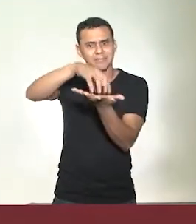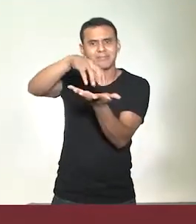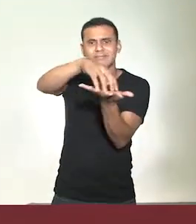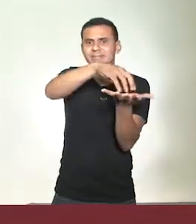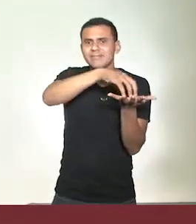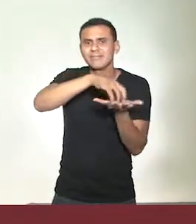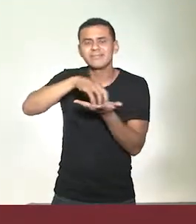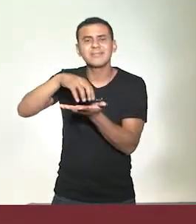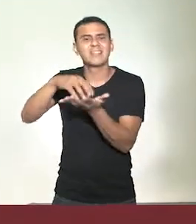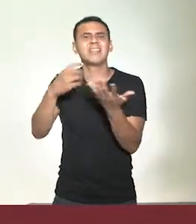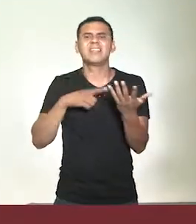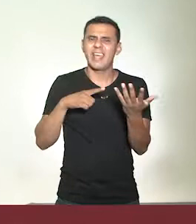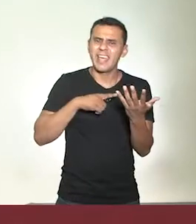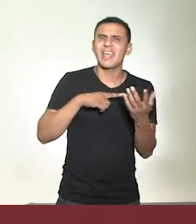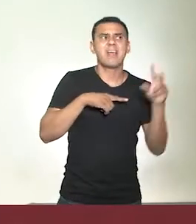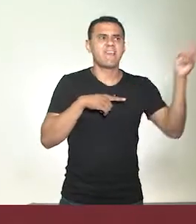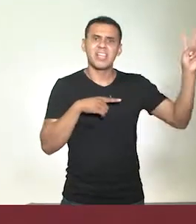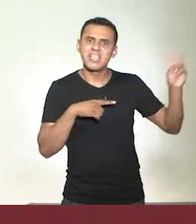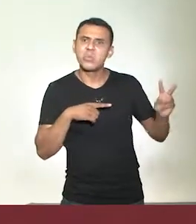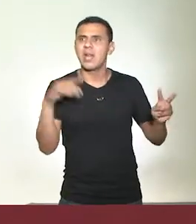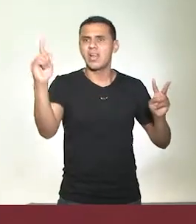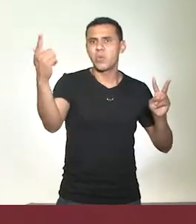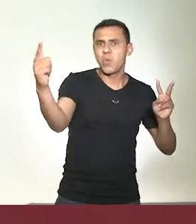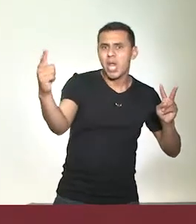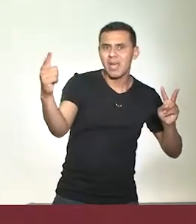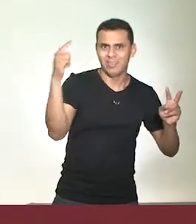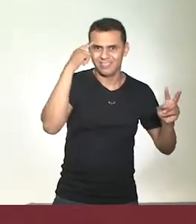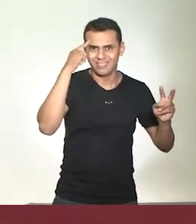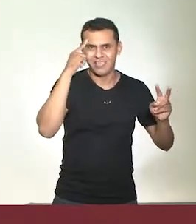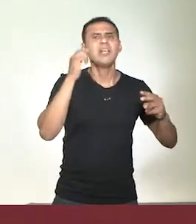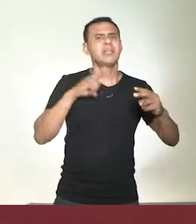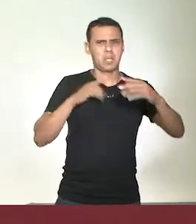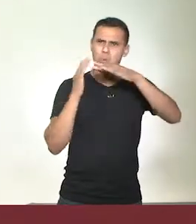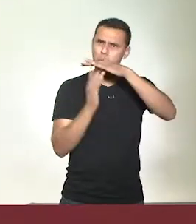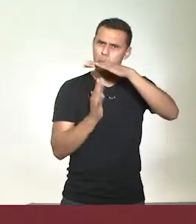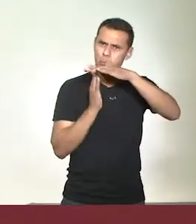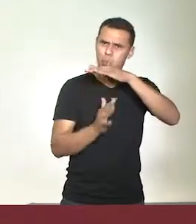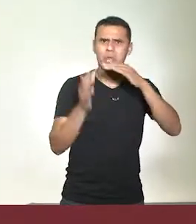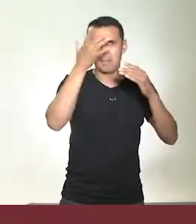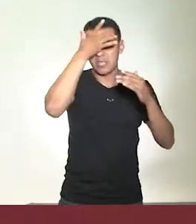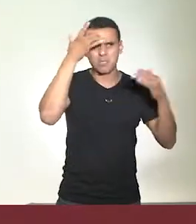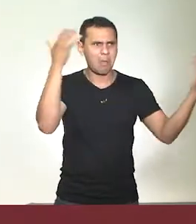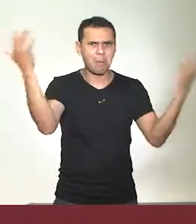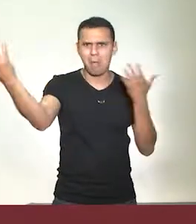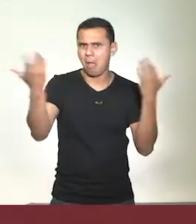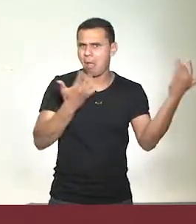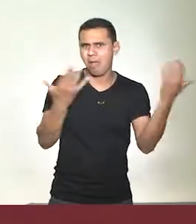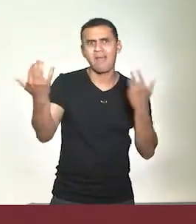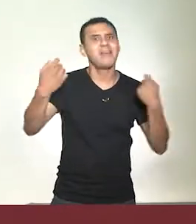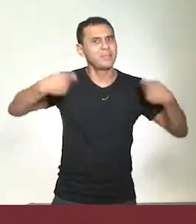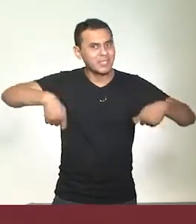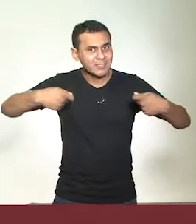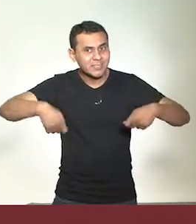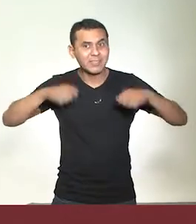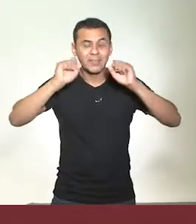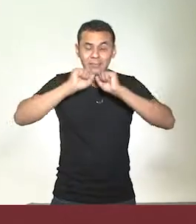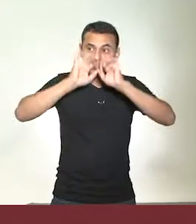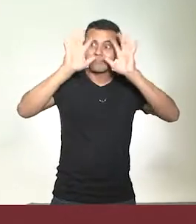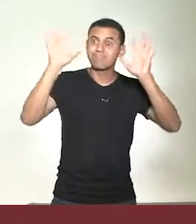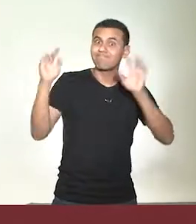tem questões de imigração e assim por diante então todas essas necessidades da sociedade